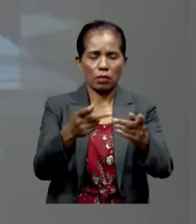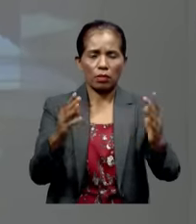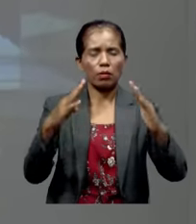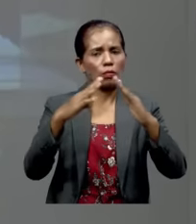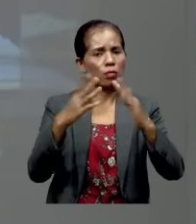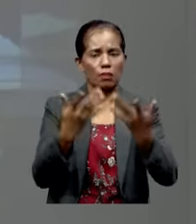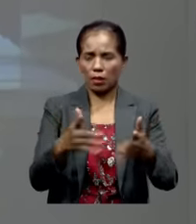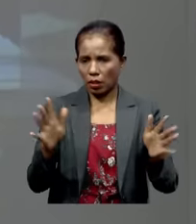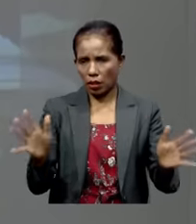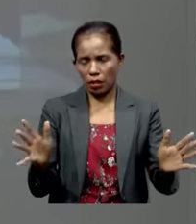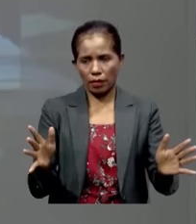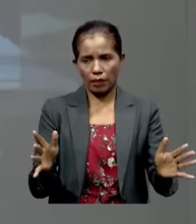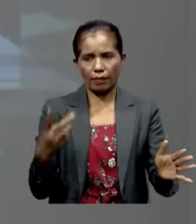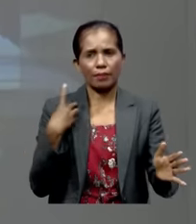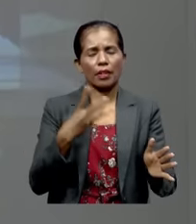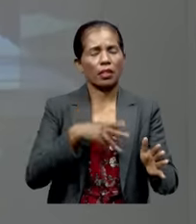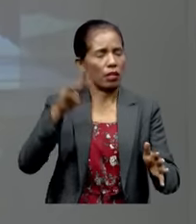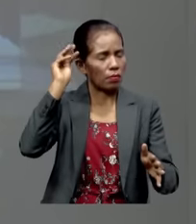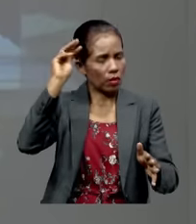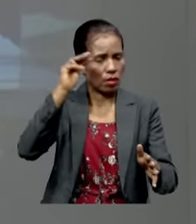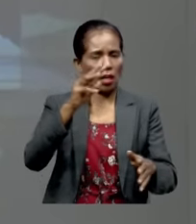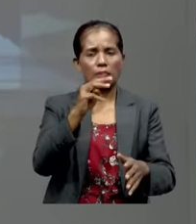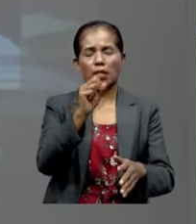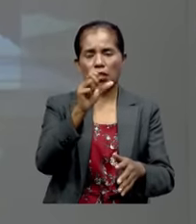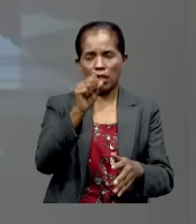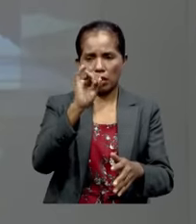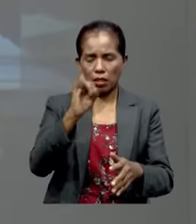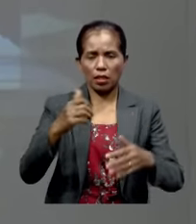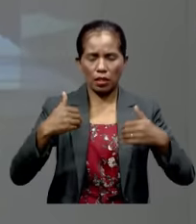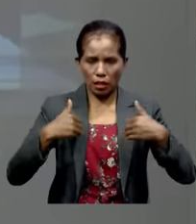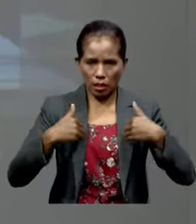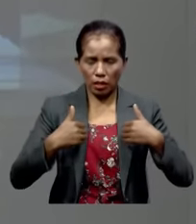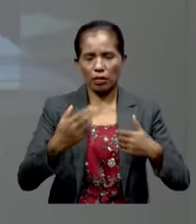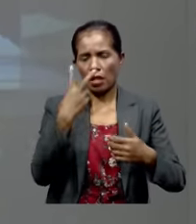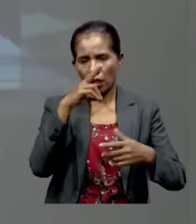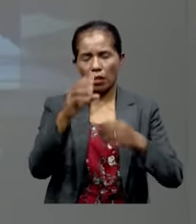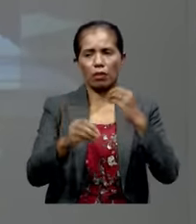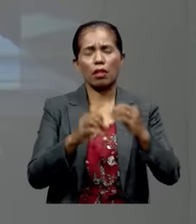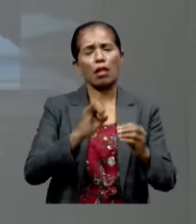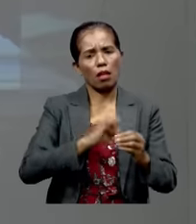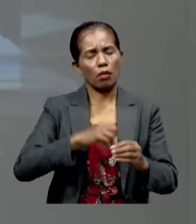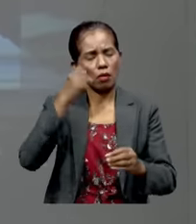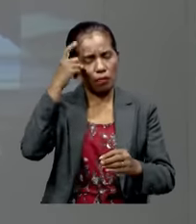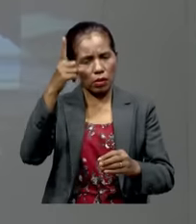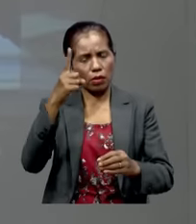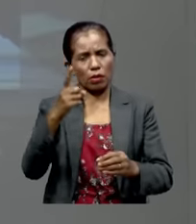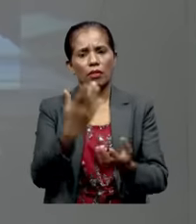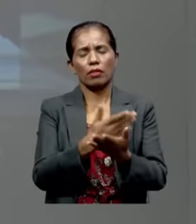iha, iha itene Ministério de Solidariedade Social, iha a tu resolve, ao compreende,